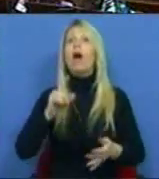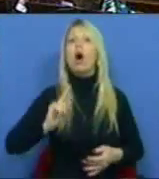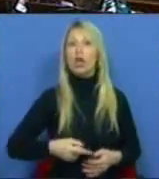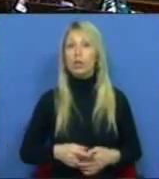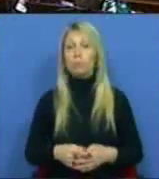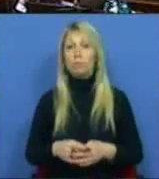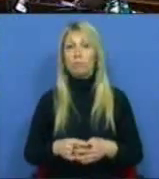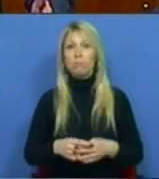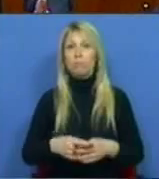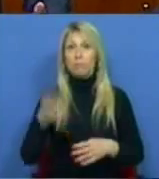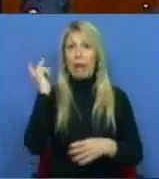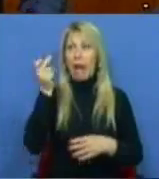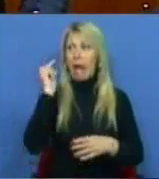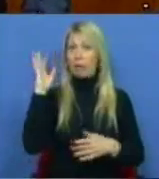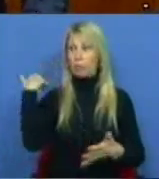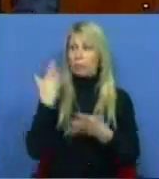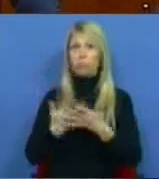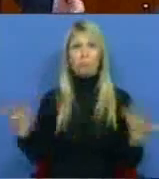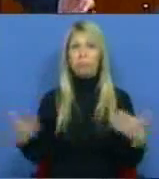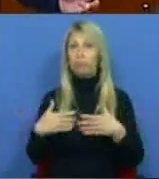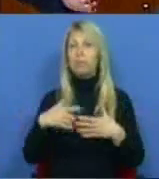é que ao longo dos últimos